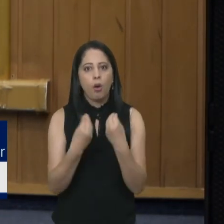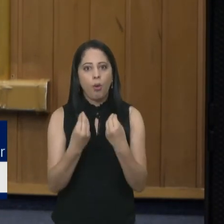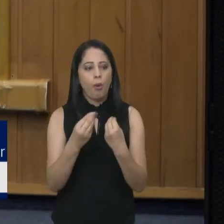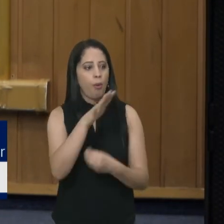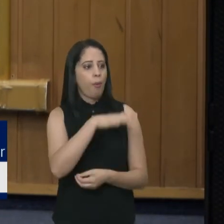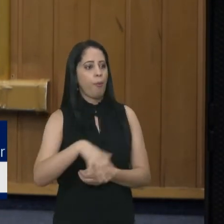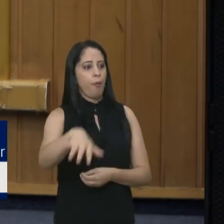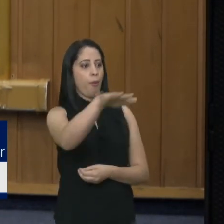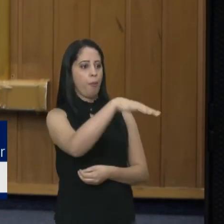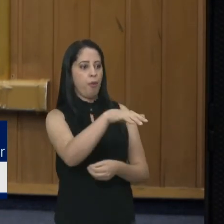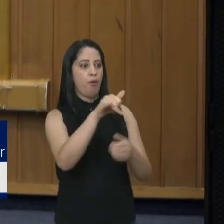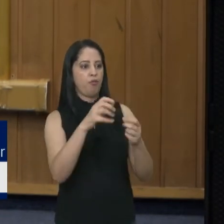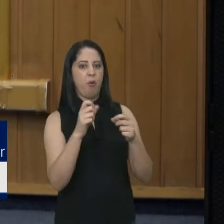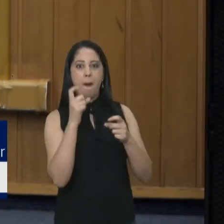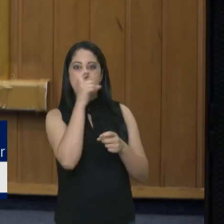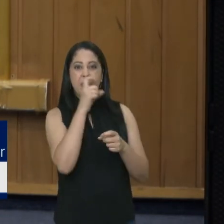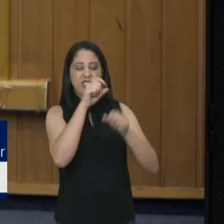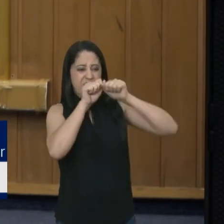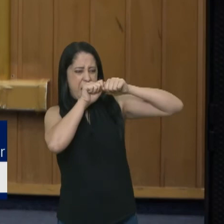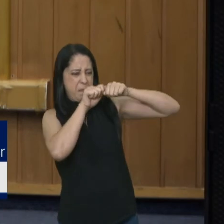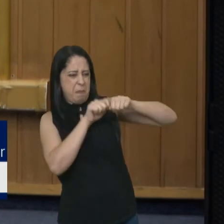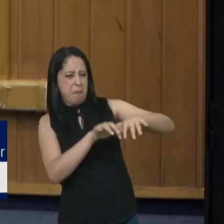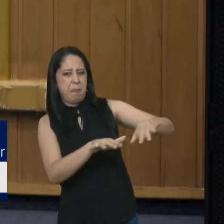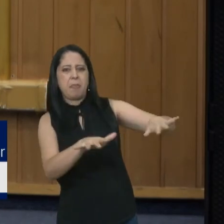a mentira